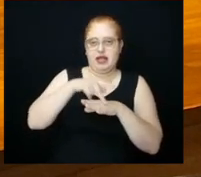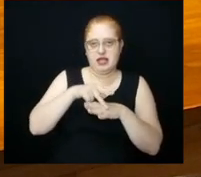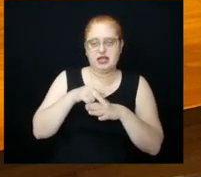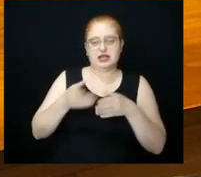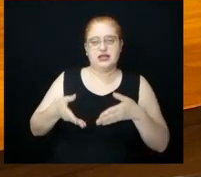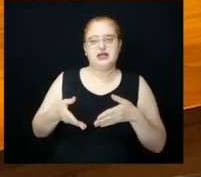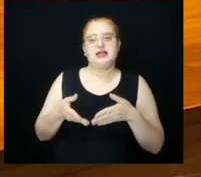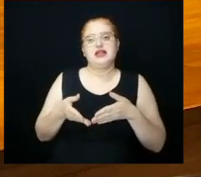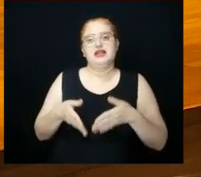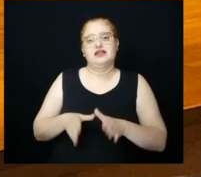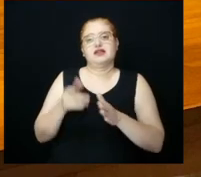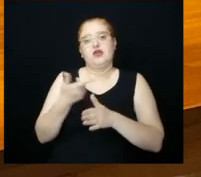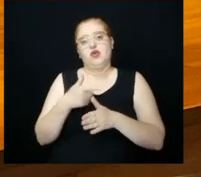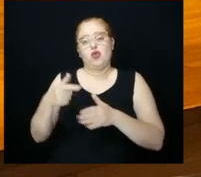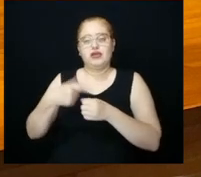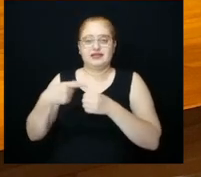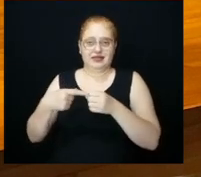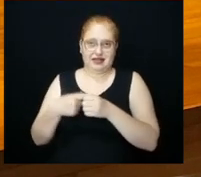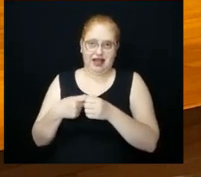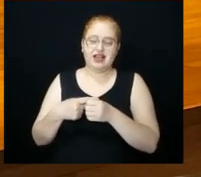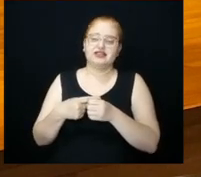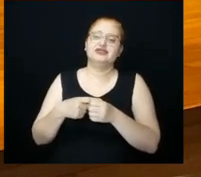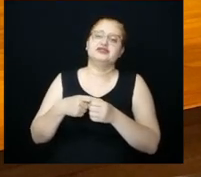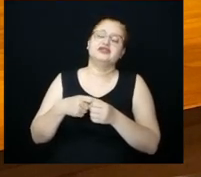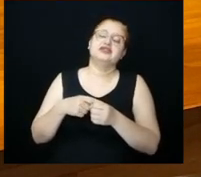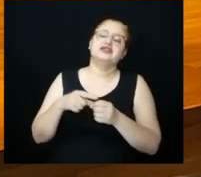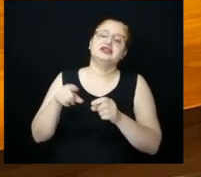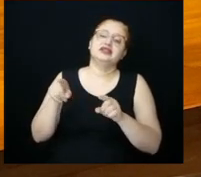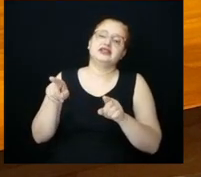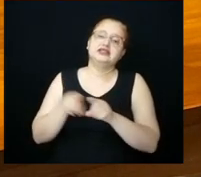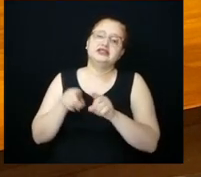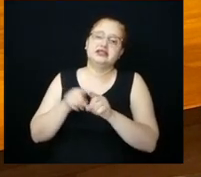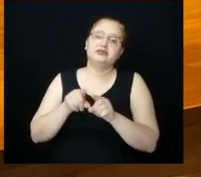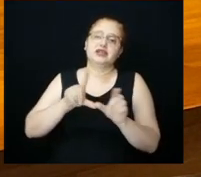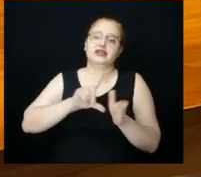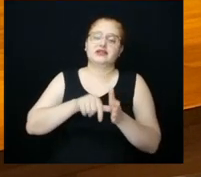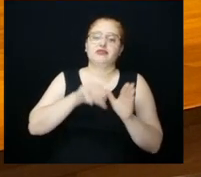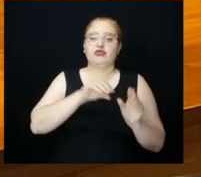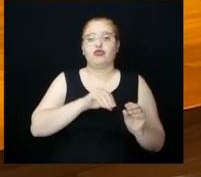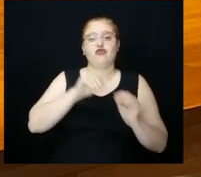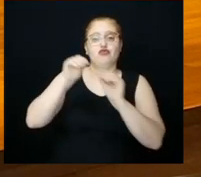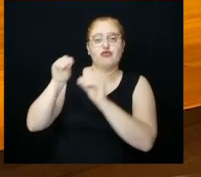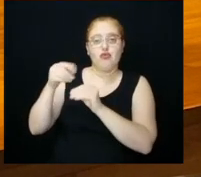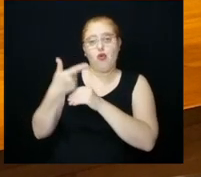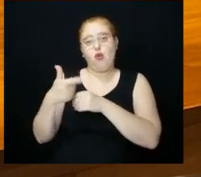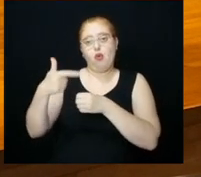no leste da Nigéria e posteriormente foi para Lagos.